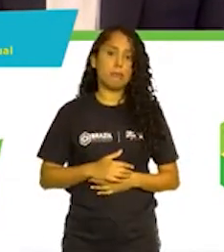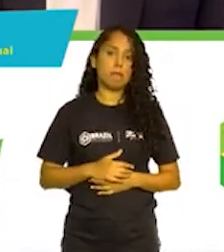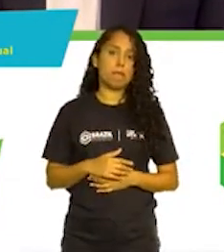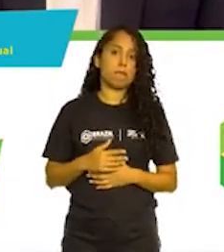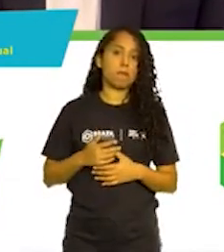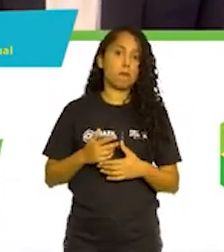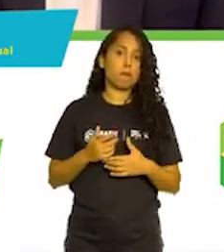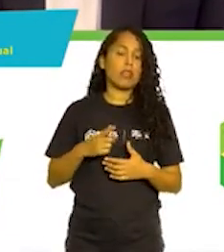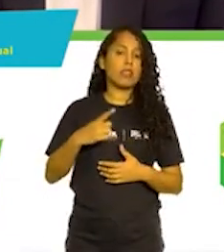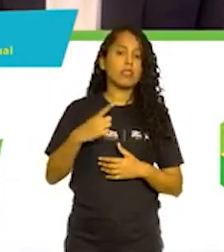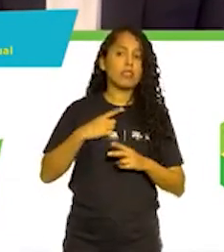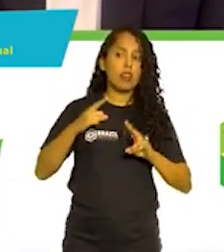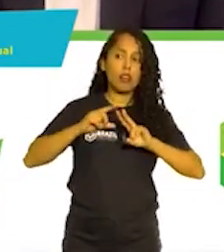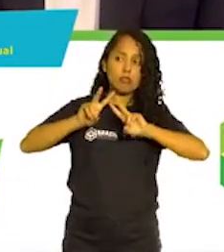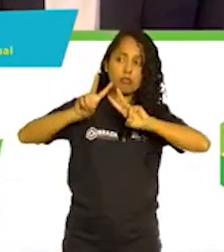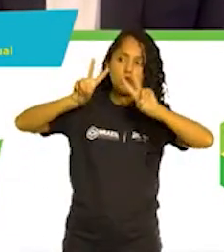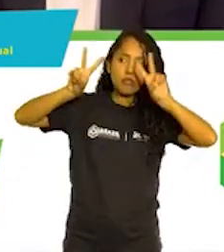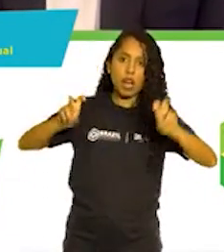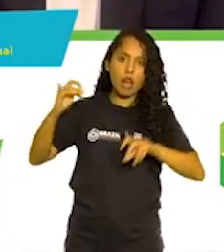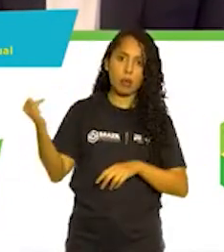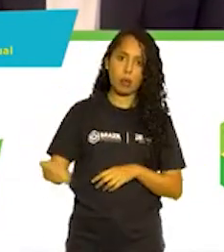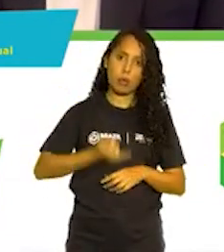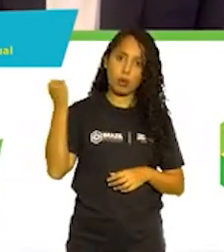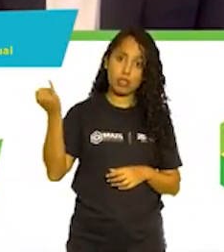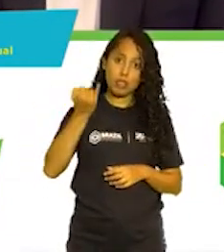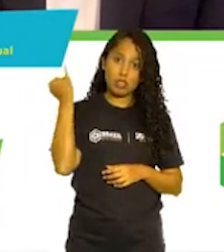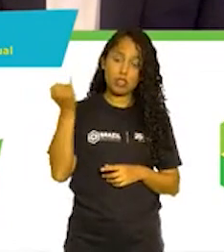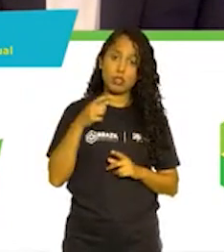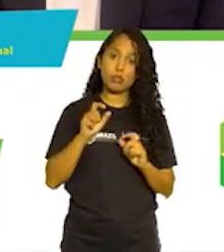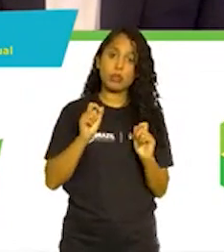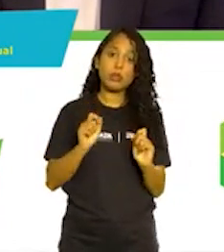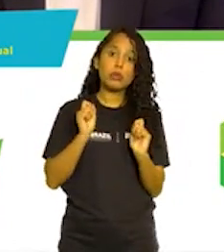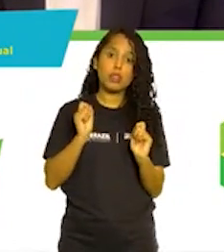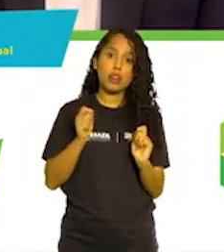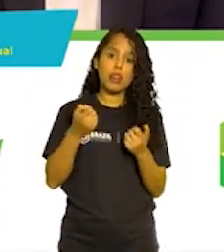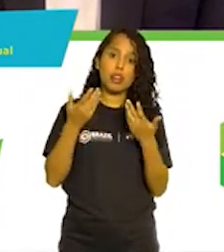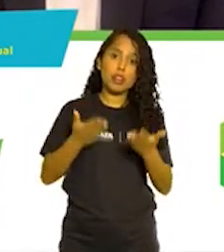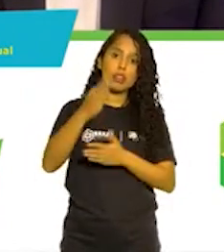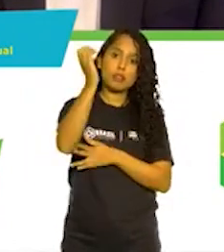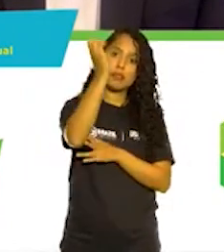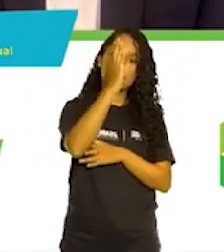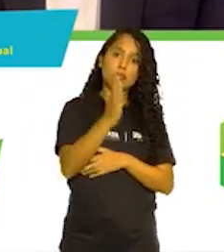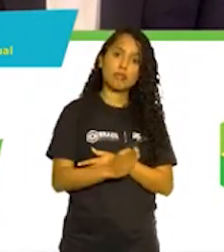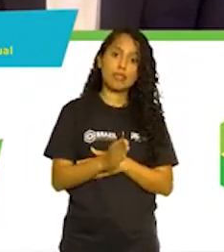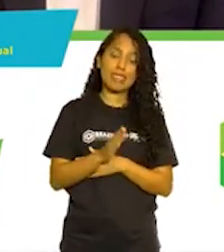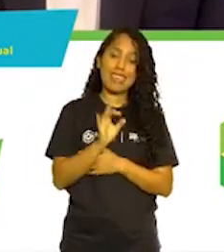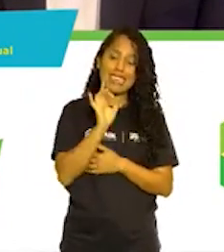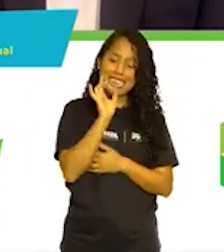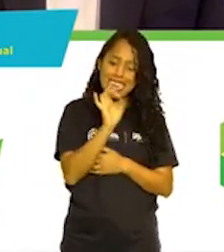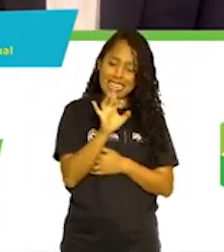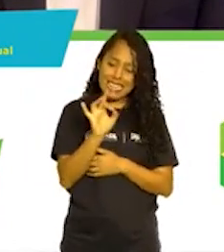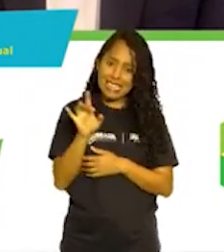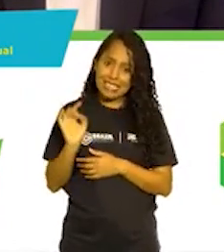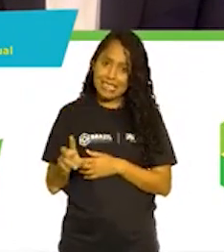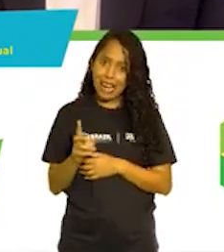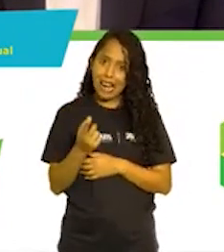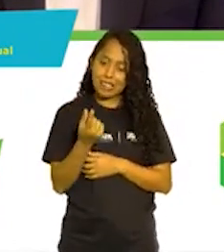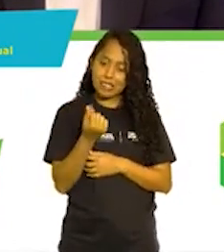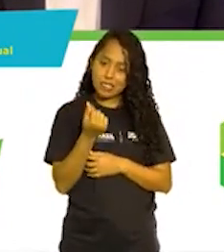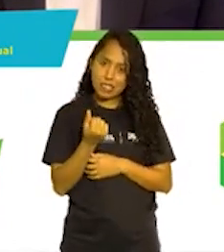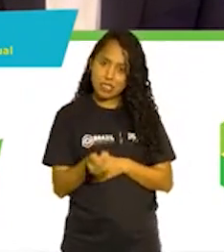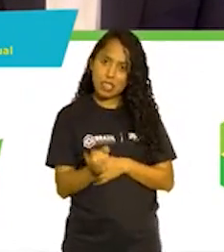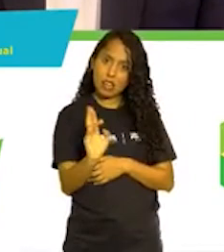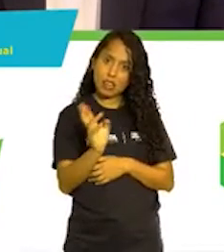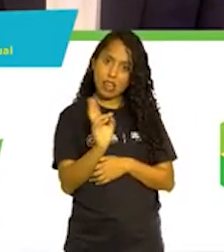A grande questão nacional, eu acho que volta a ser cada real que a gente vai gastar, a gente teria